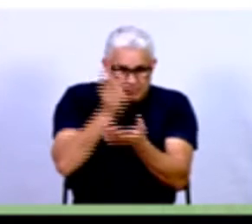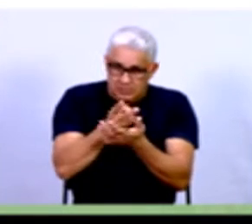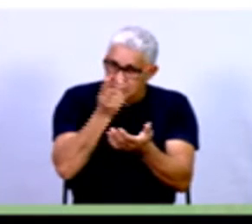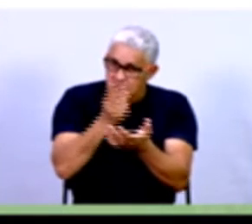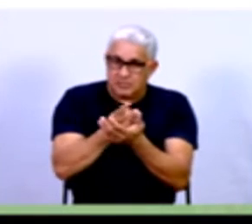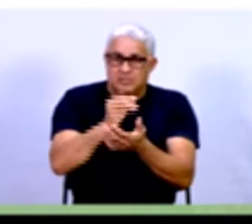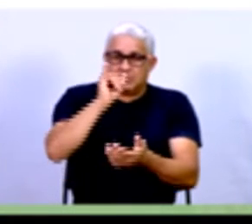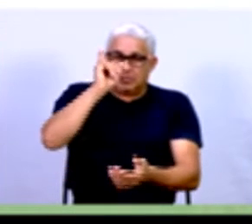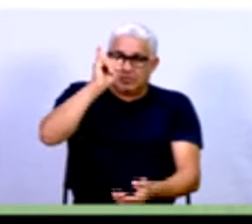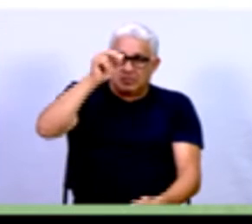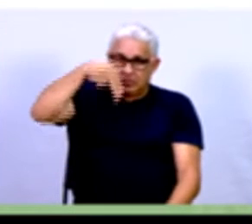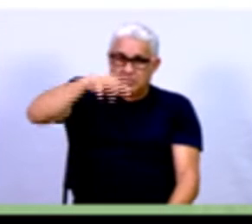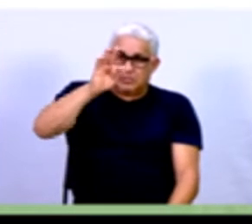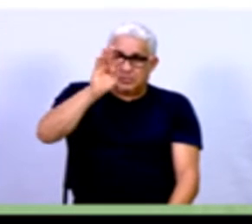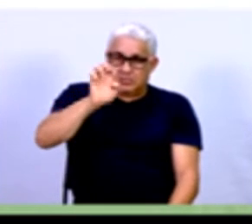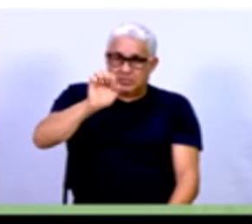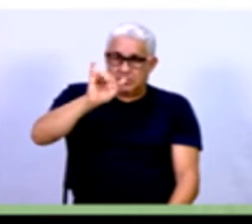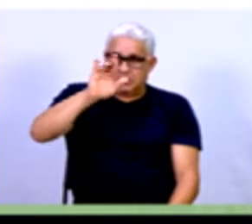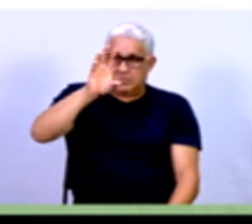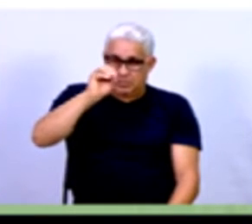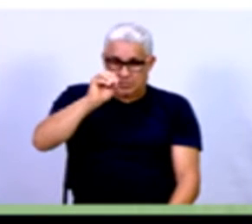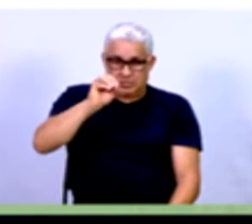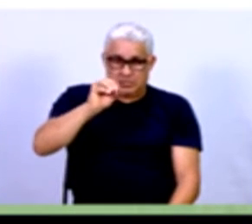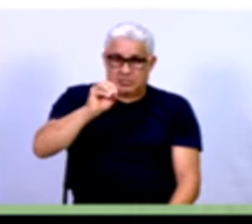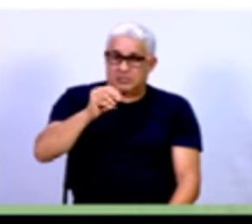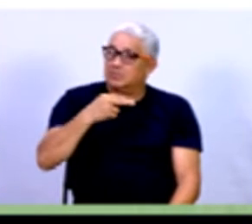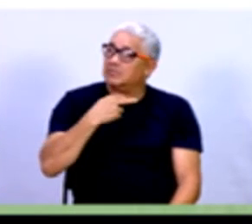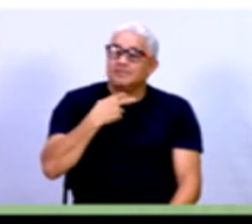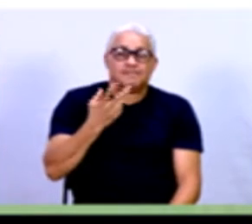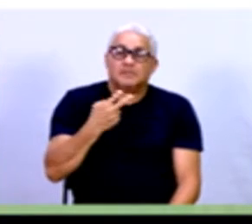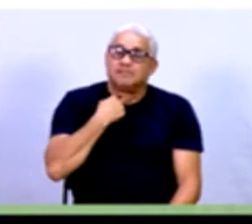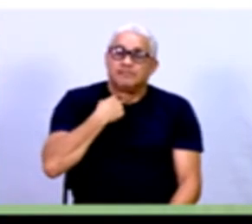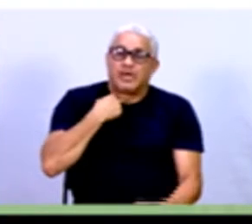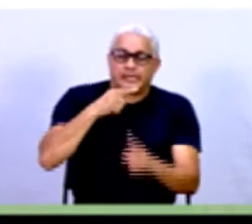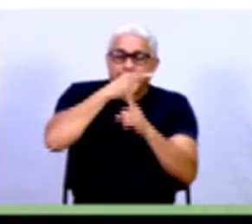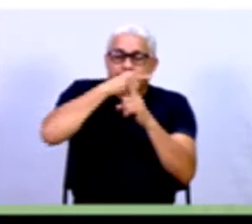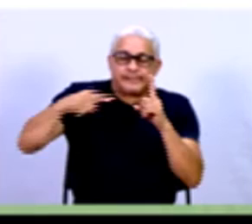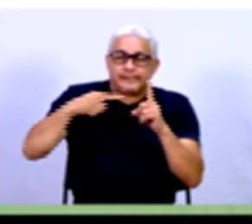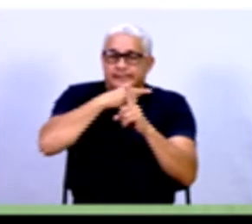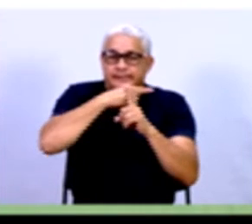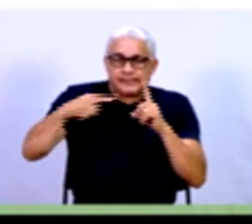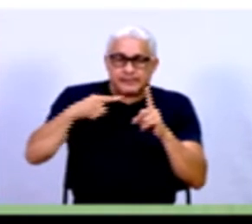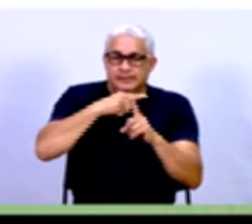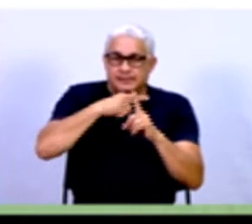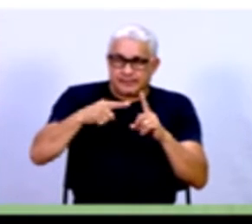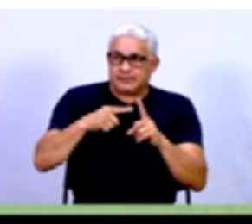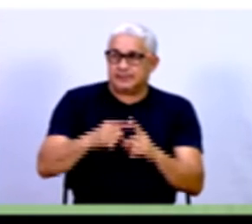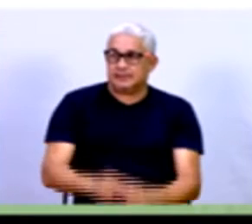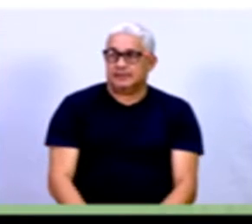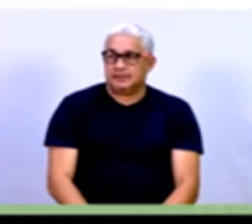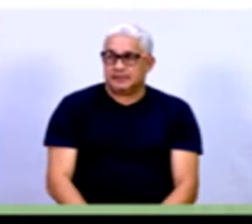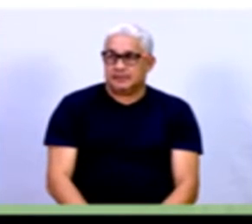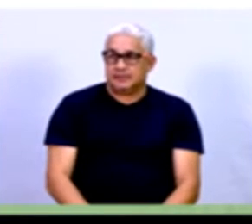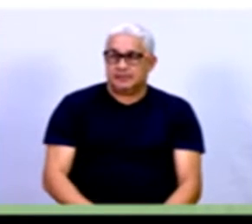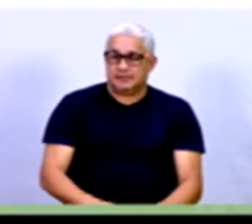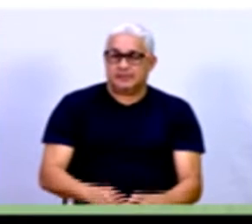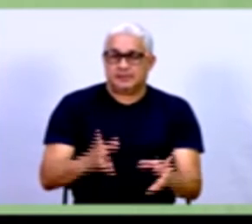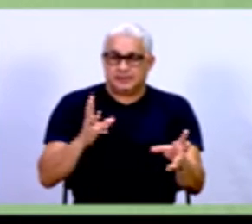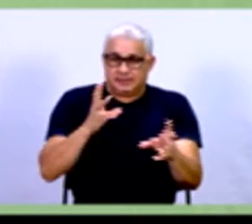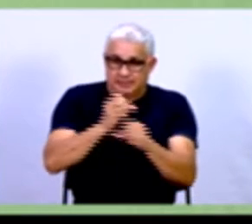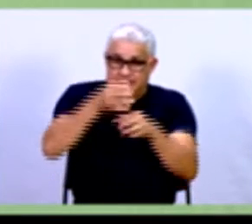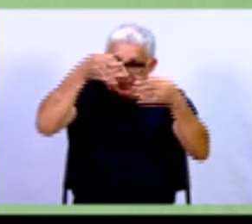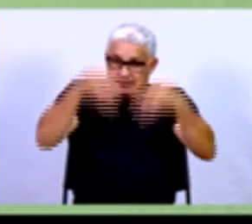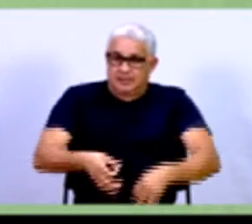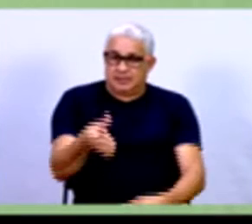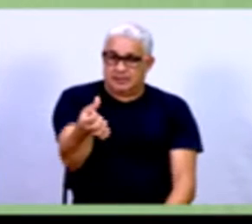inteiro. Não tem como a gente fazer meia classe, tá, pessoal? Então, nesse caso, arredonda-se para 6 classes. Então, essa distribuição